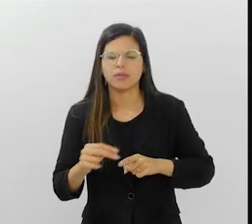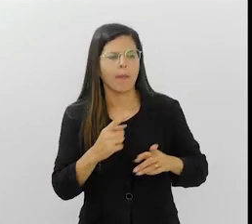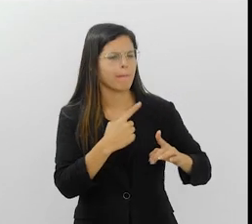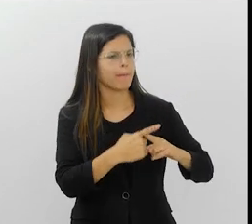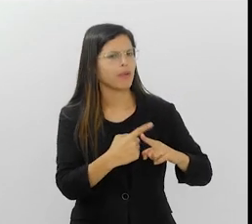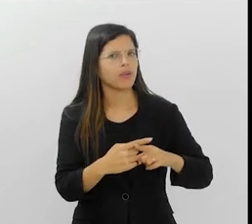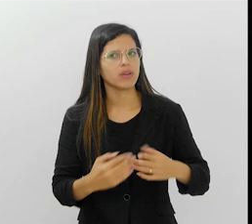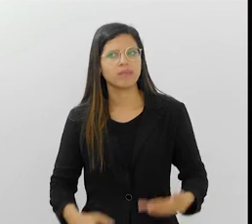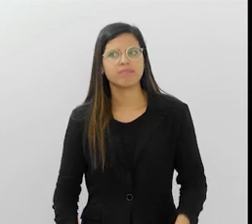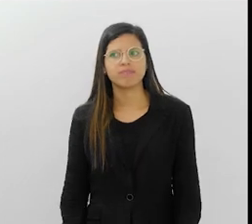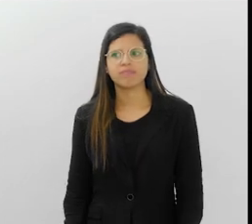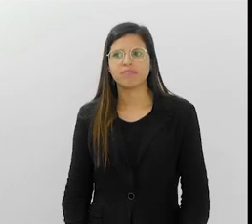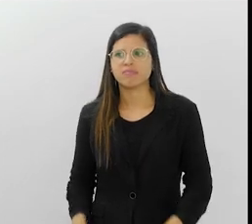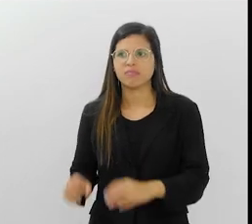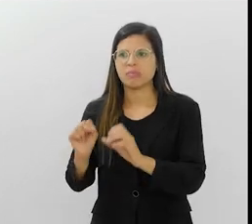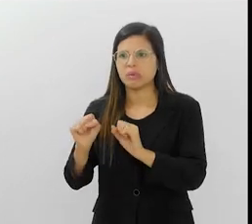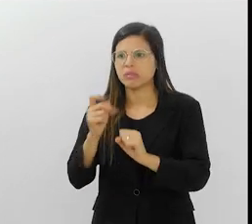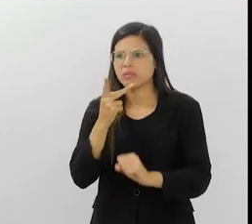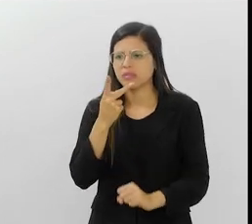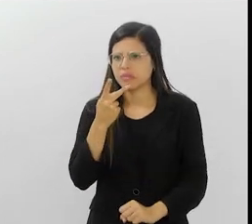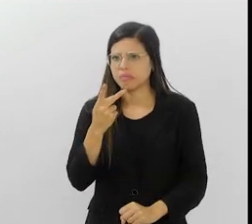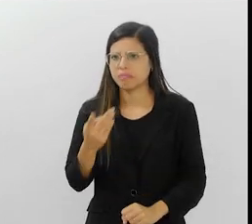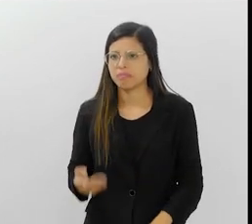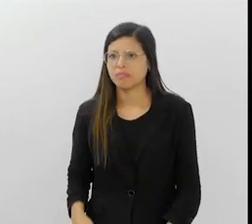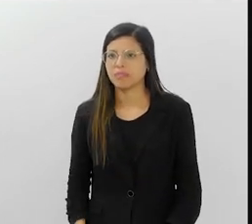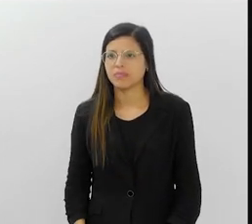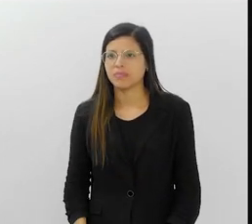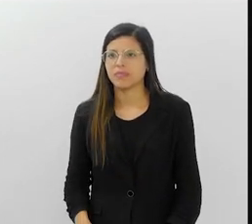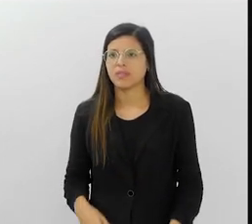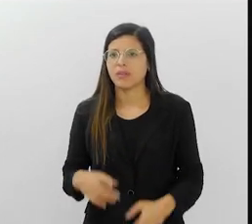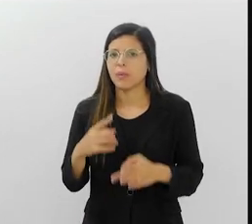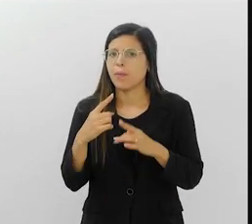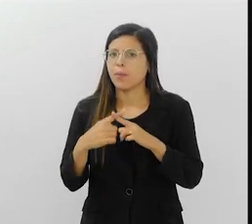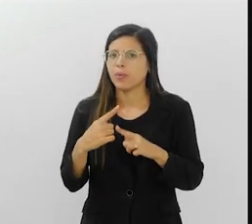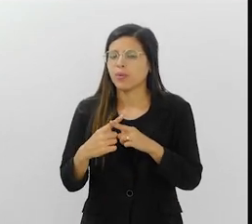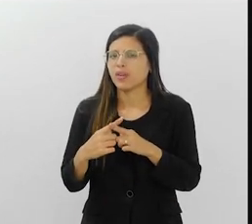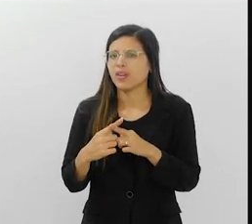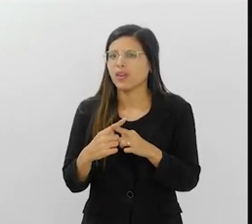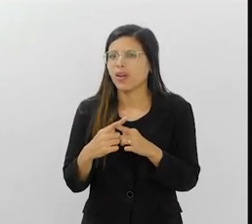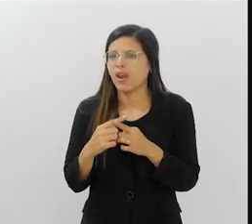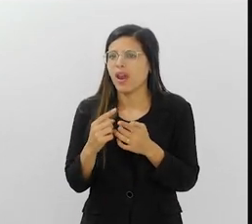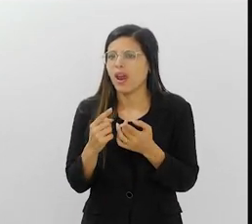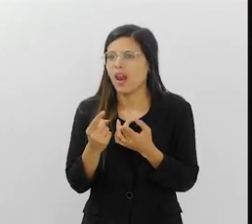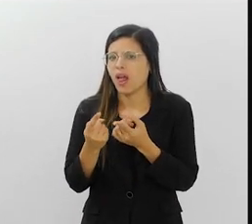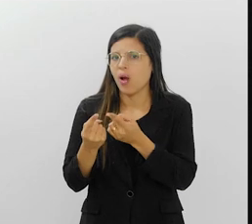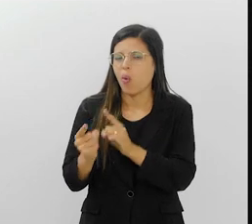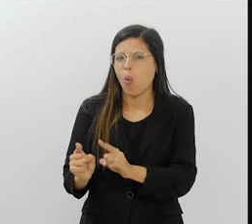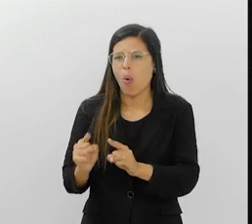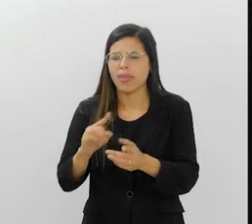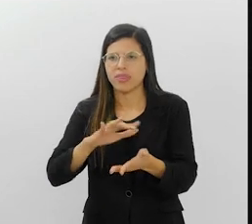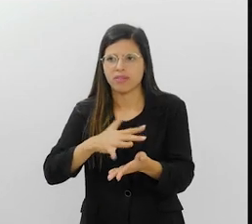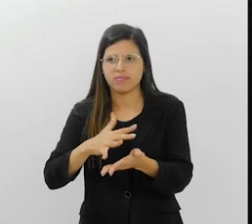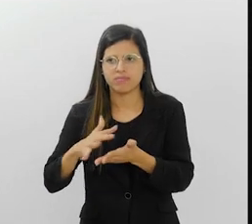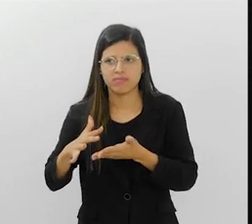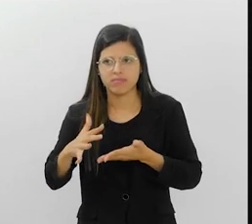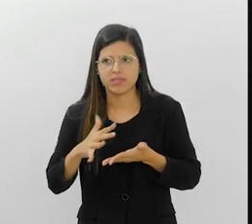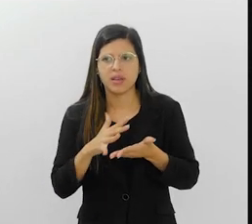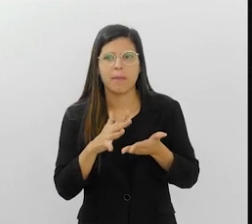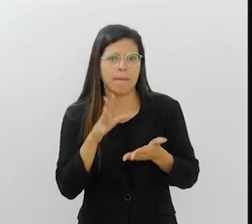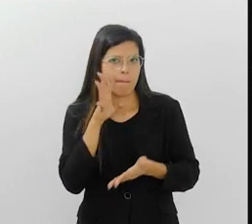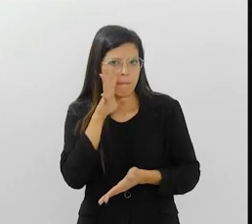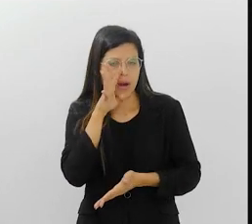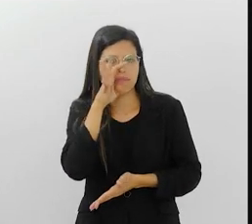quê? Posso falar? Pode. Porque o Laíla era contra o samba. Nossa. O samba foi cortado 3 vezes. Uma